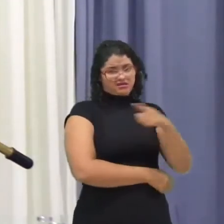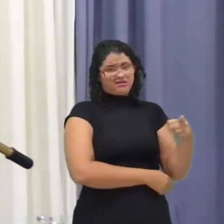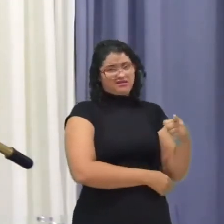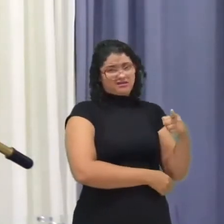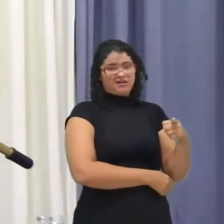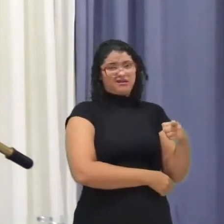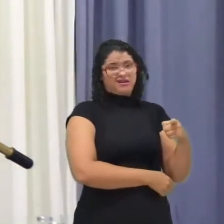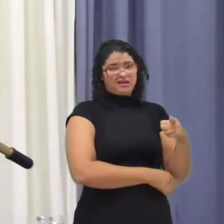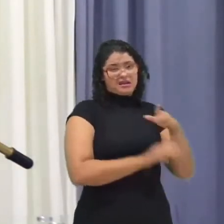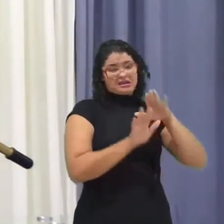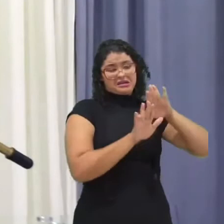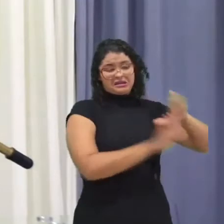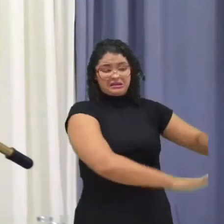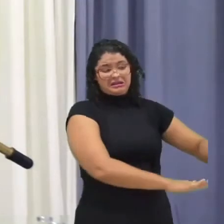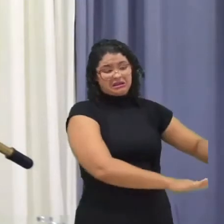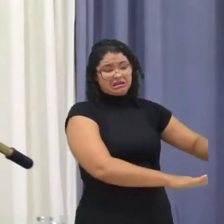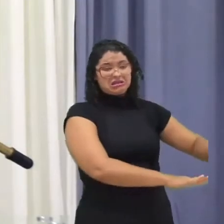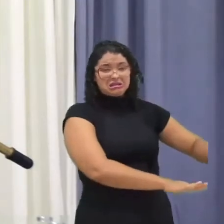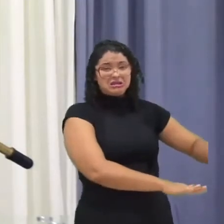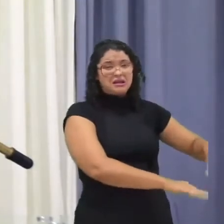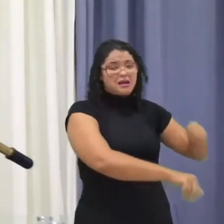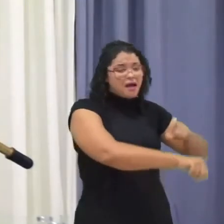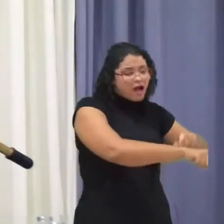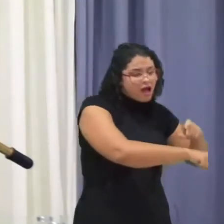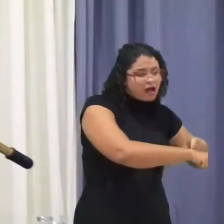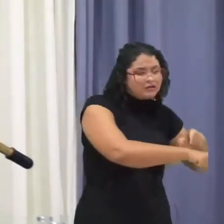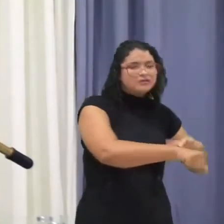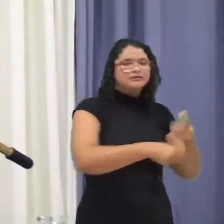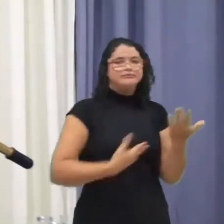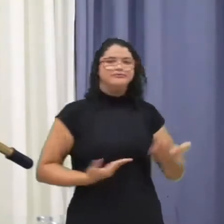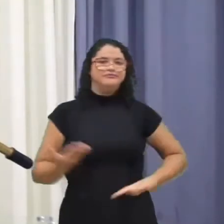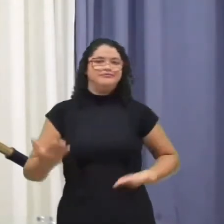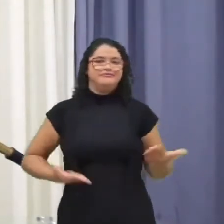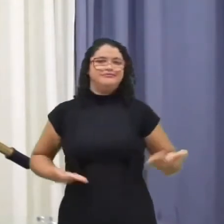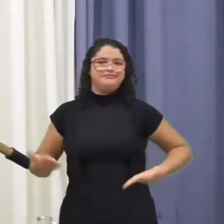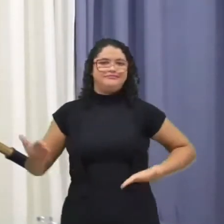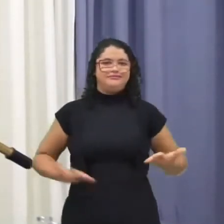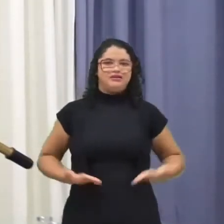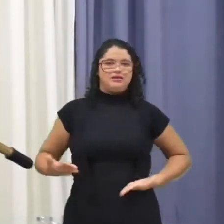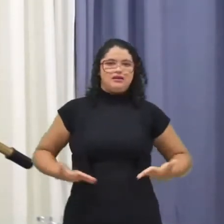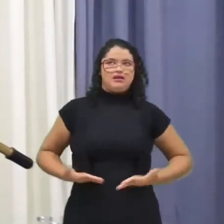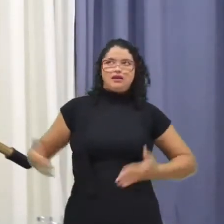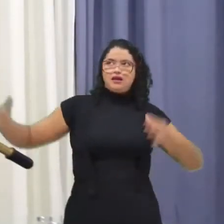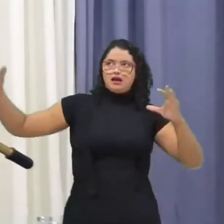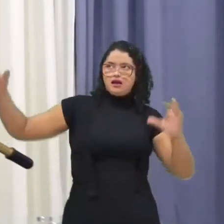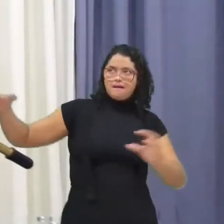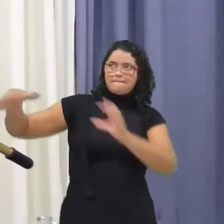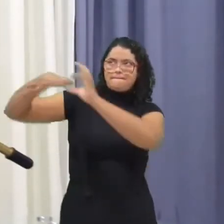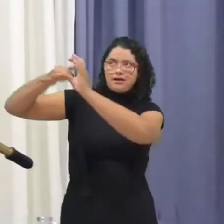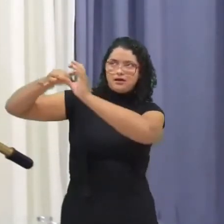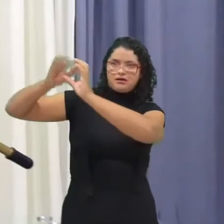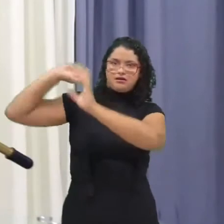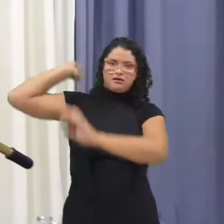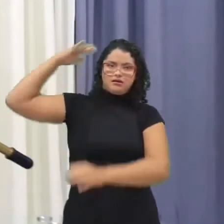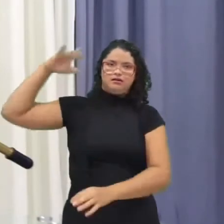jogando fora o seu precioso tempo, o tempo de servir a Deus, o tempo de se apegar mais ao Senhor. Este dia